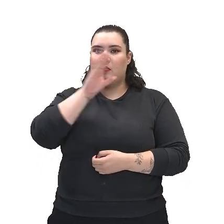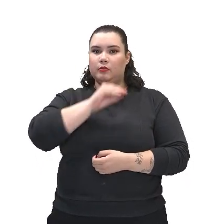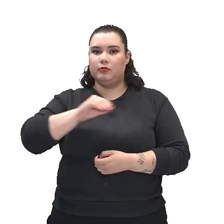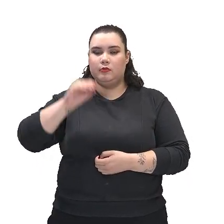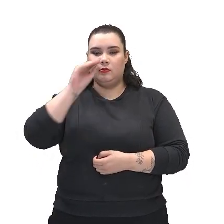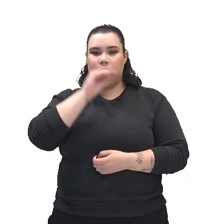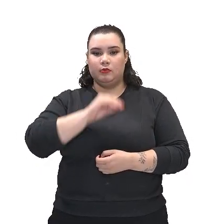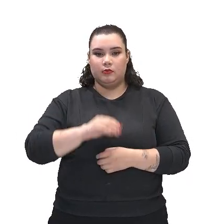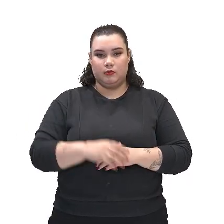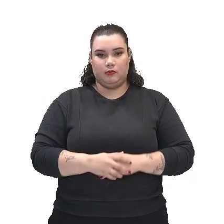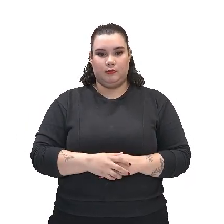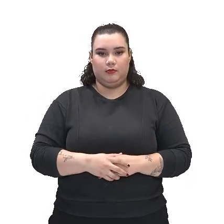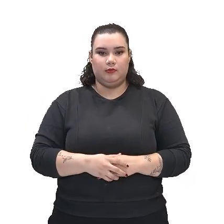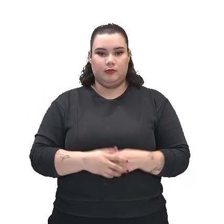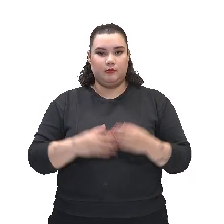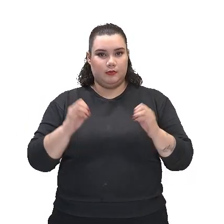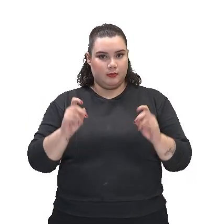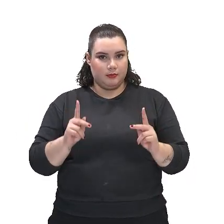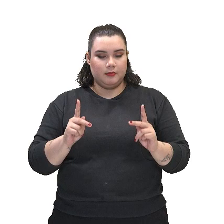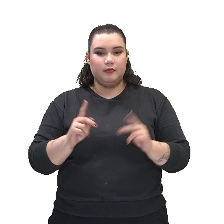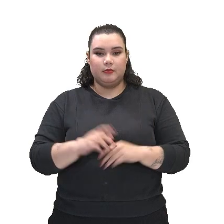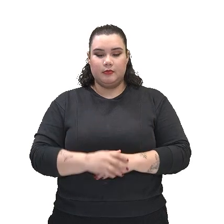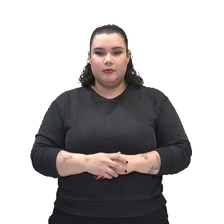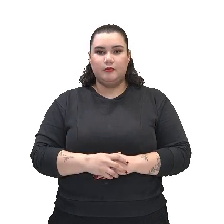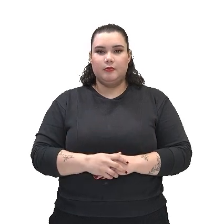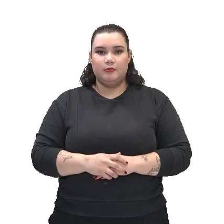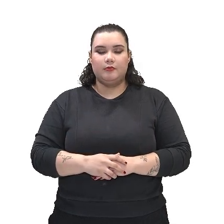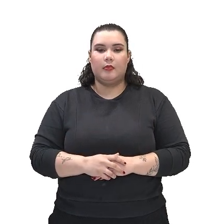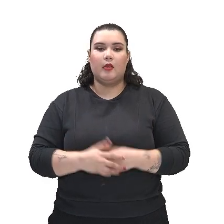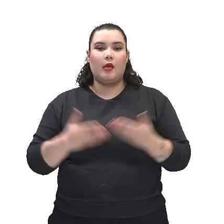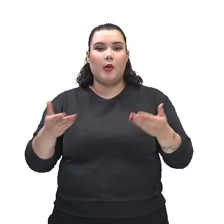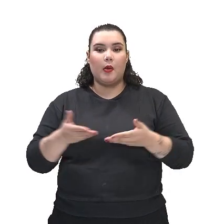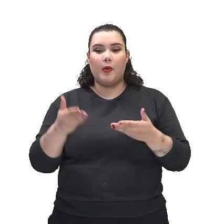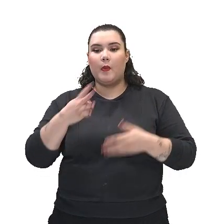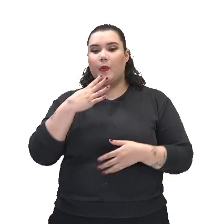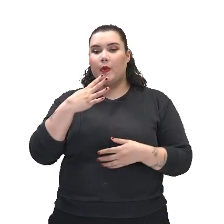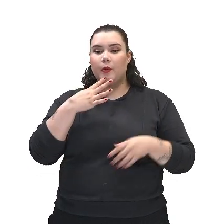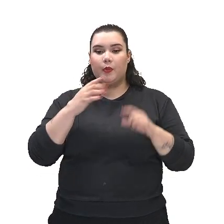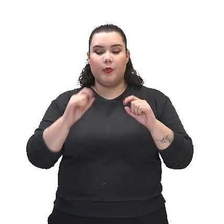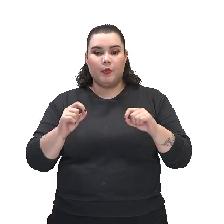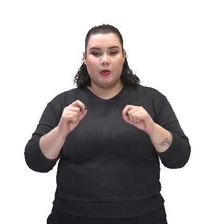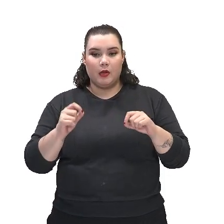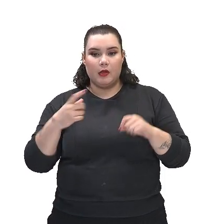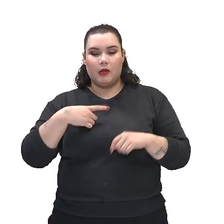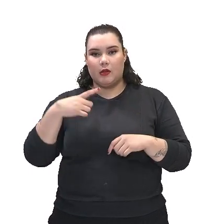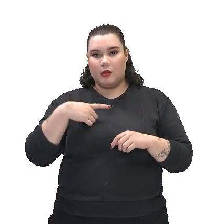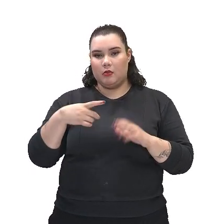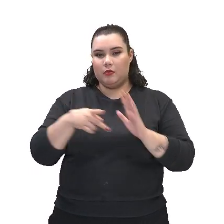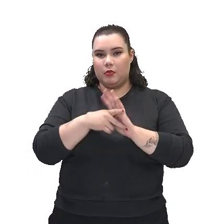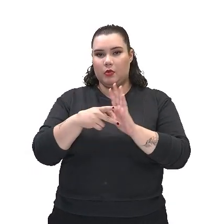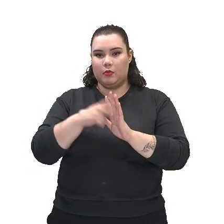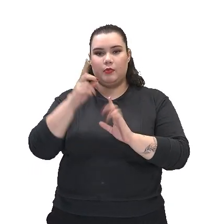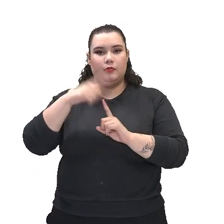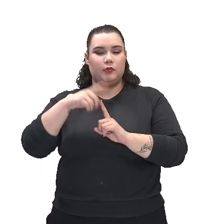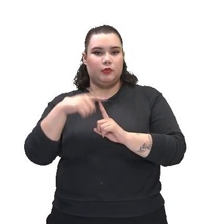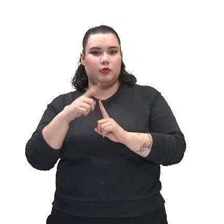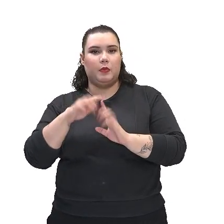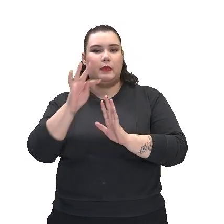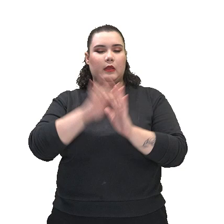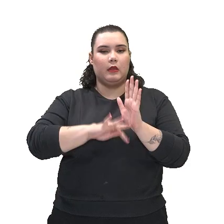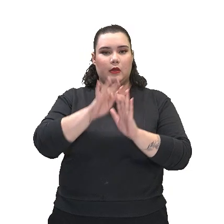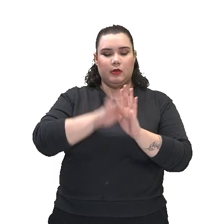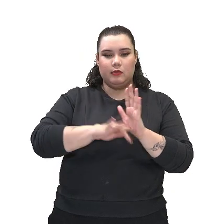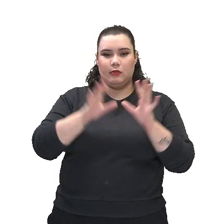no apresentar, ok? Então, vamos aí conhecer um pouquinho mais sobre o nosso gênero, sobre o nosso texto,